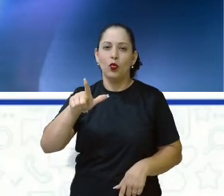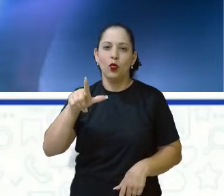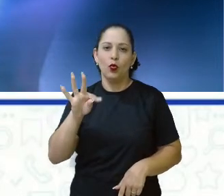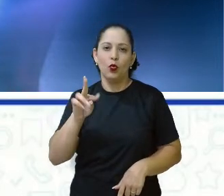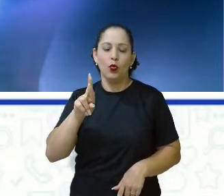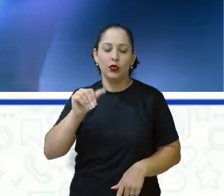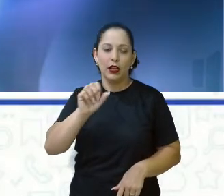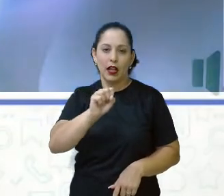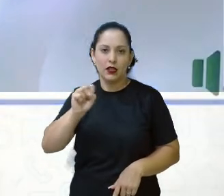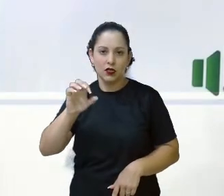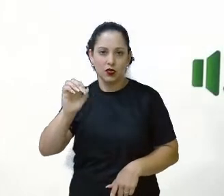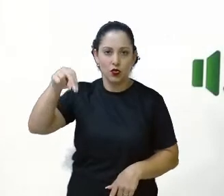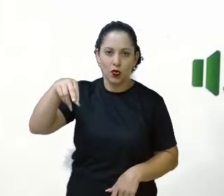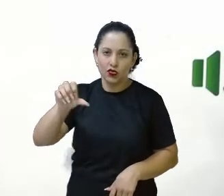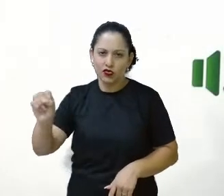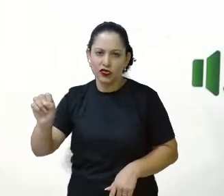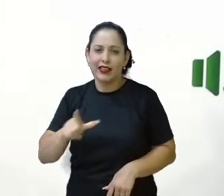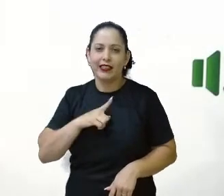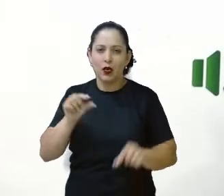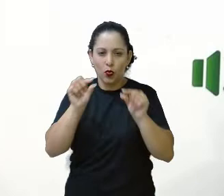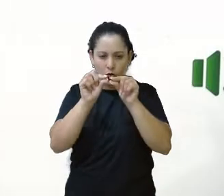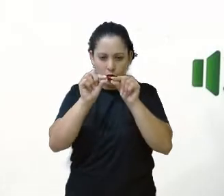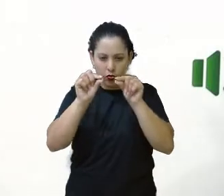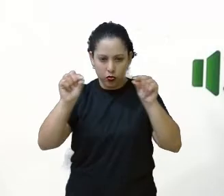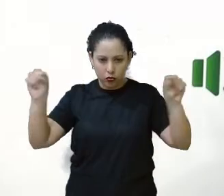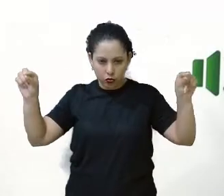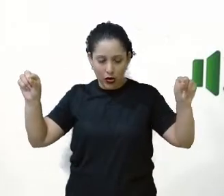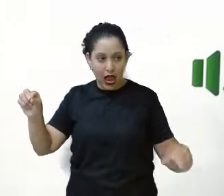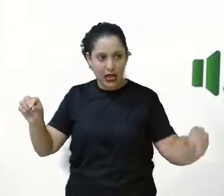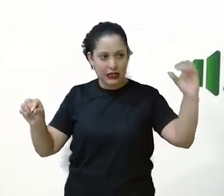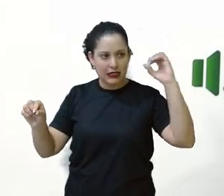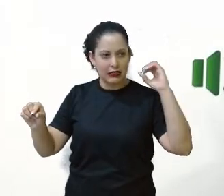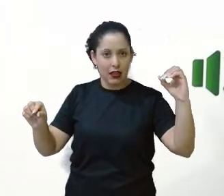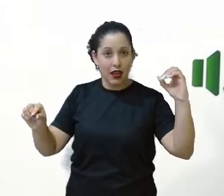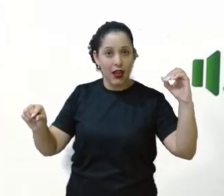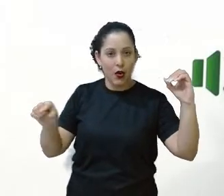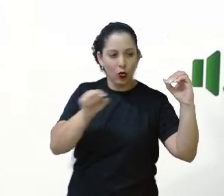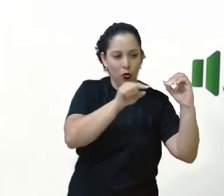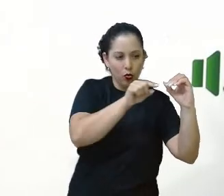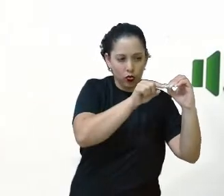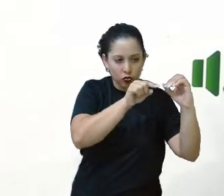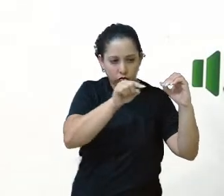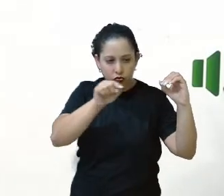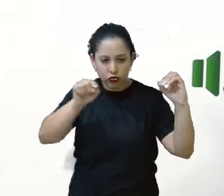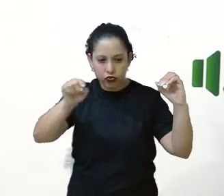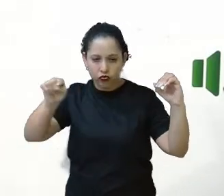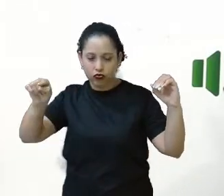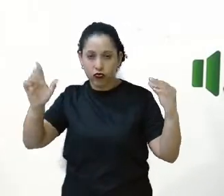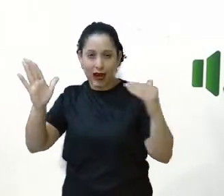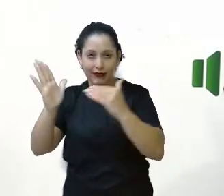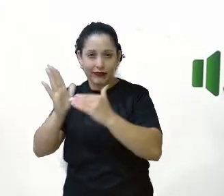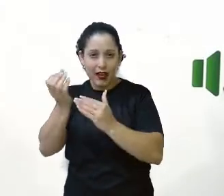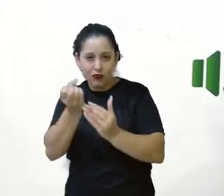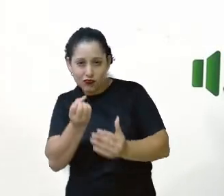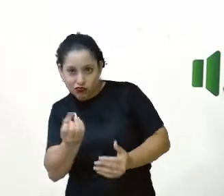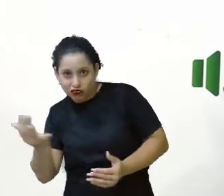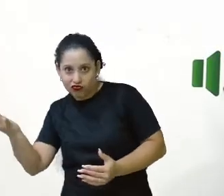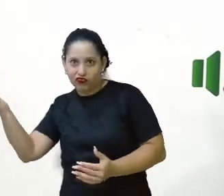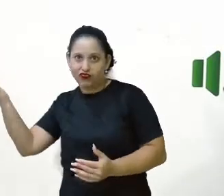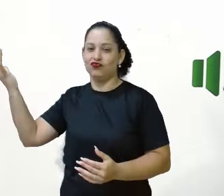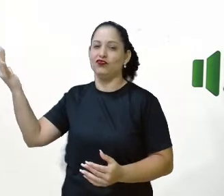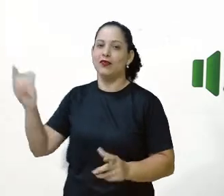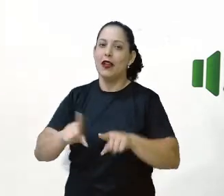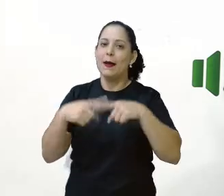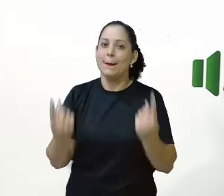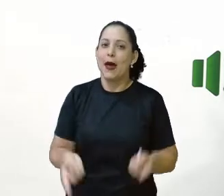linha, né, que vai de 0 a, sei lá, quantos Hz são possíveis, mas a gente